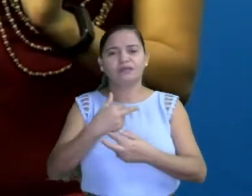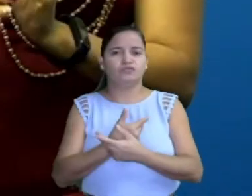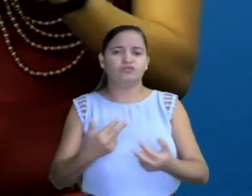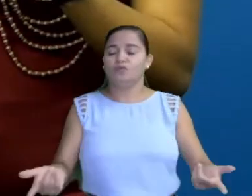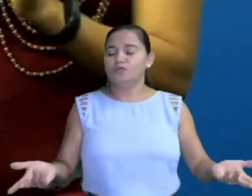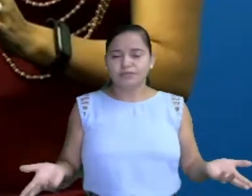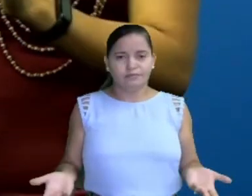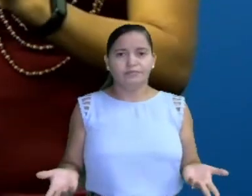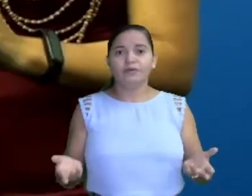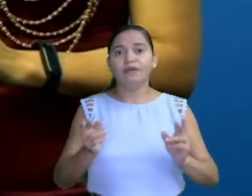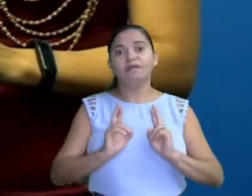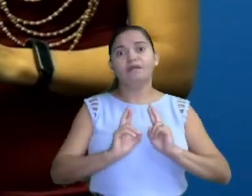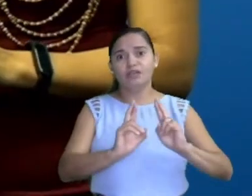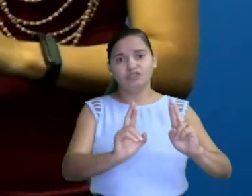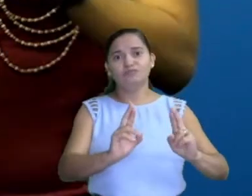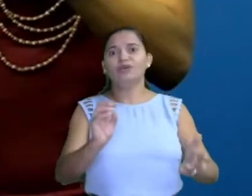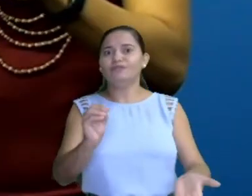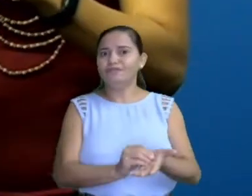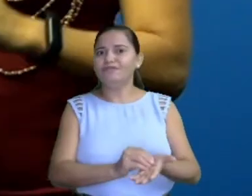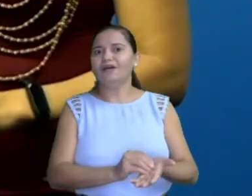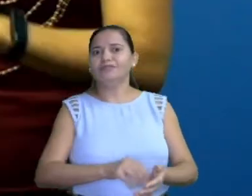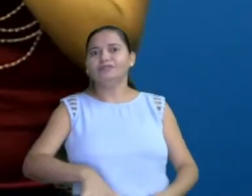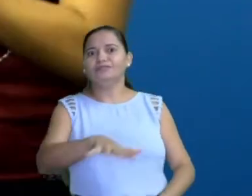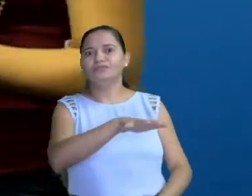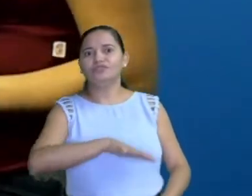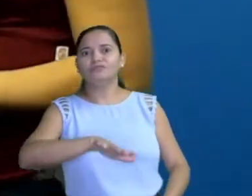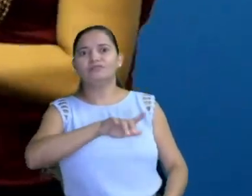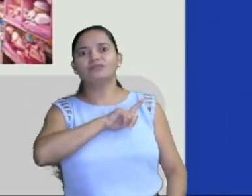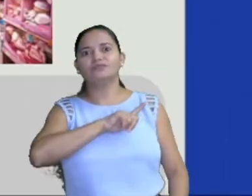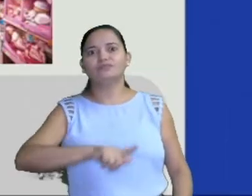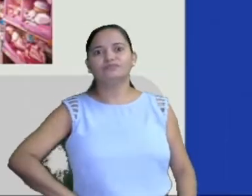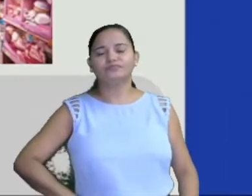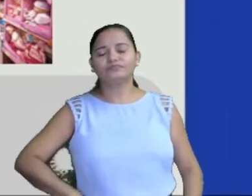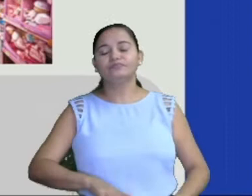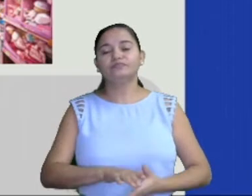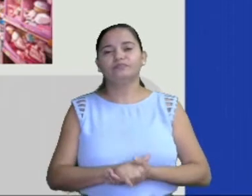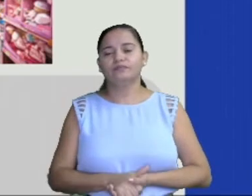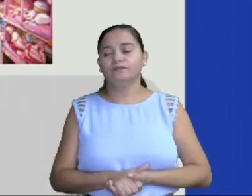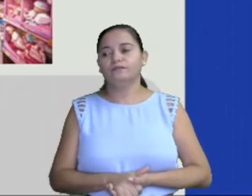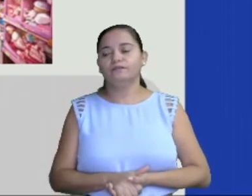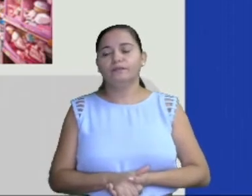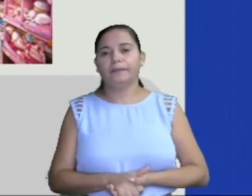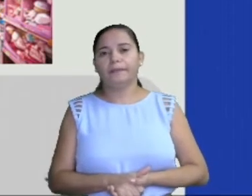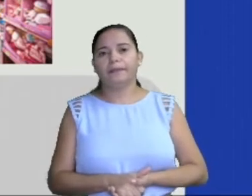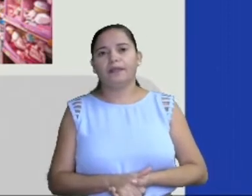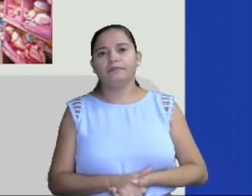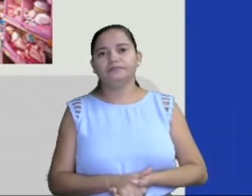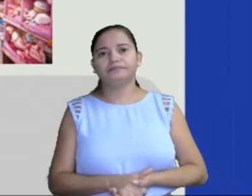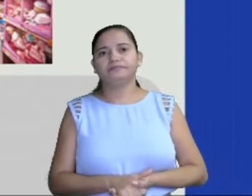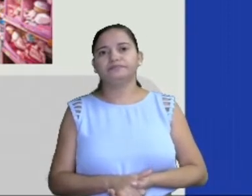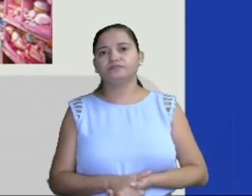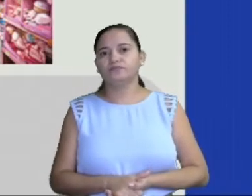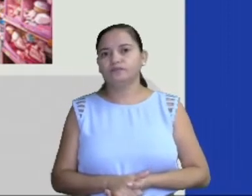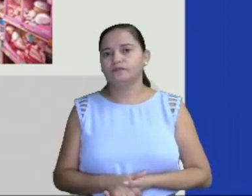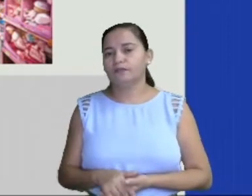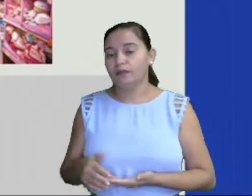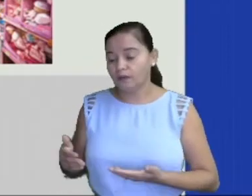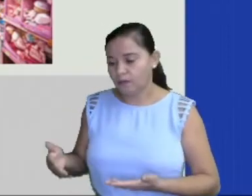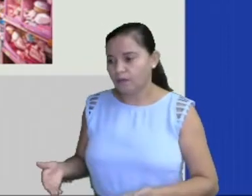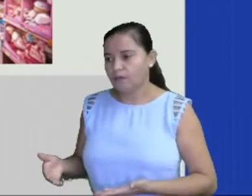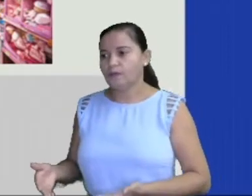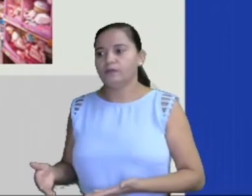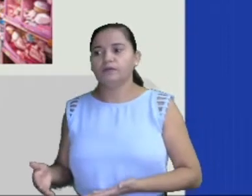respeito a esses espaços públicos, tá bom? Então, vê só, os espaços, vamos falar agora um pouquinho sobre espaços privados.